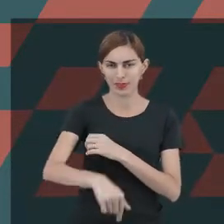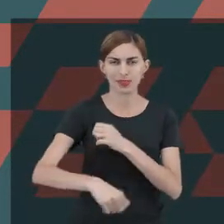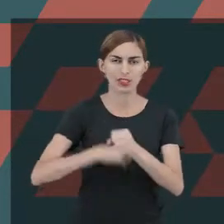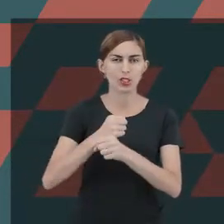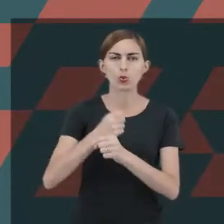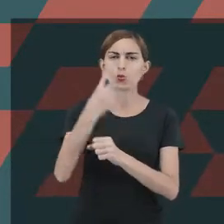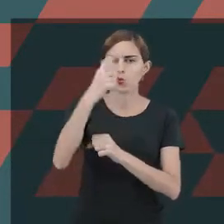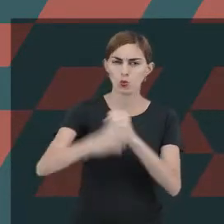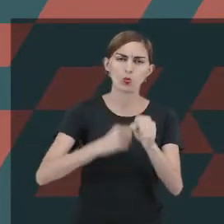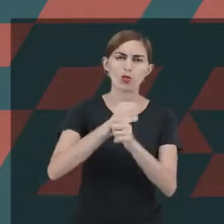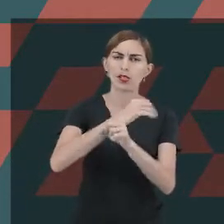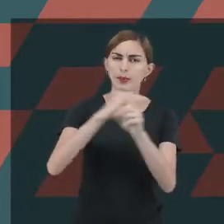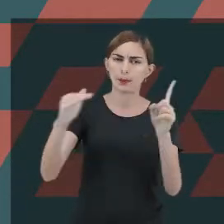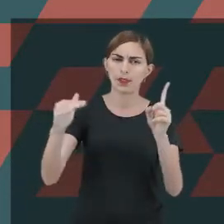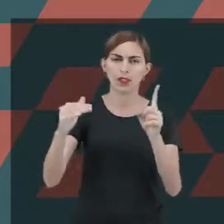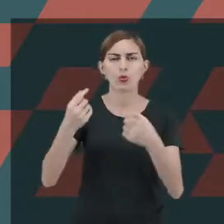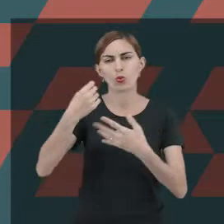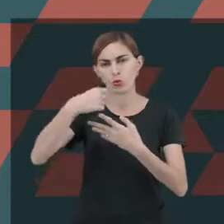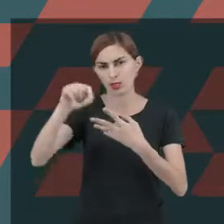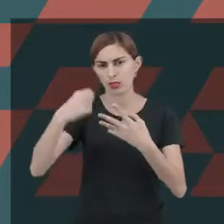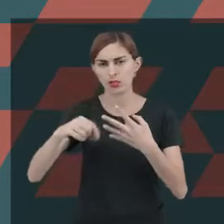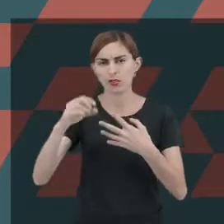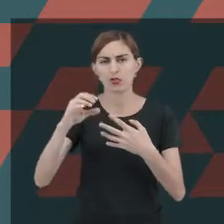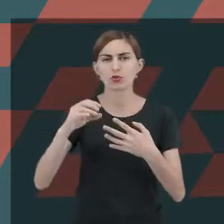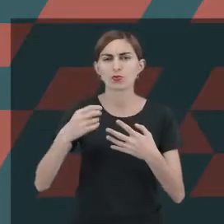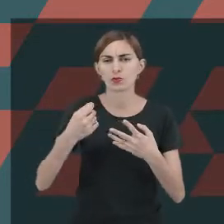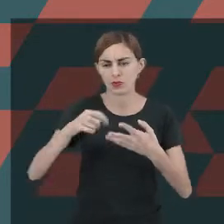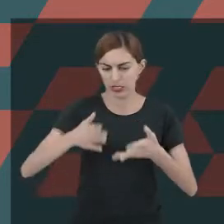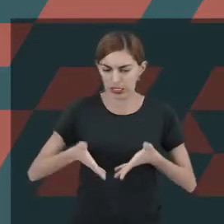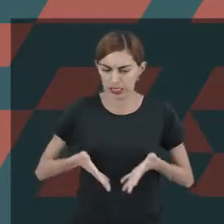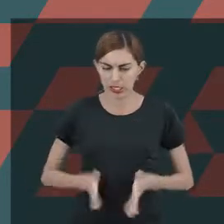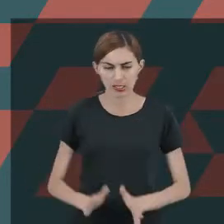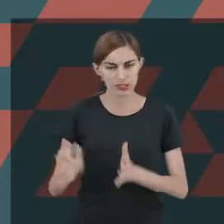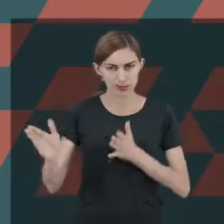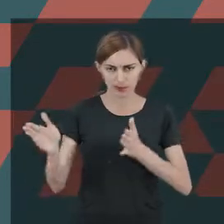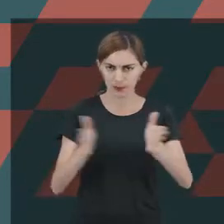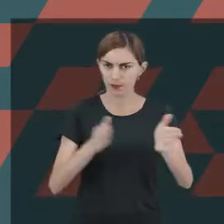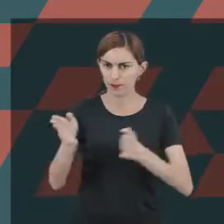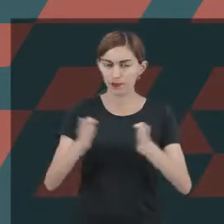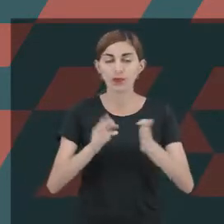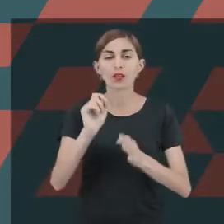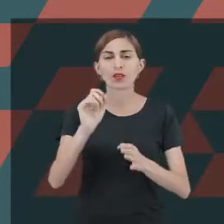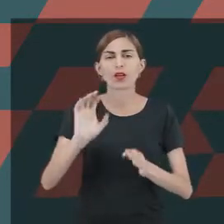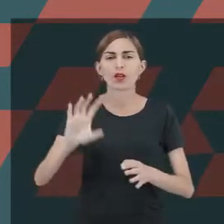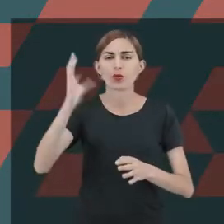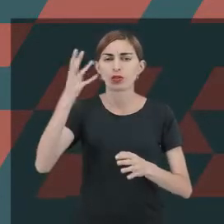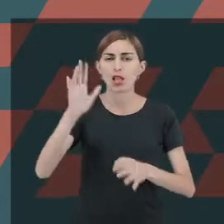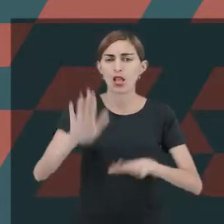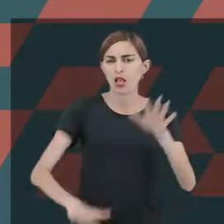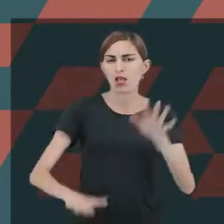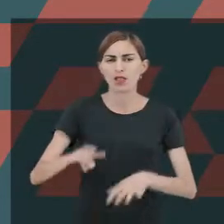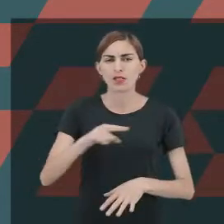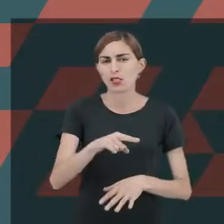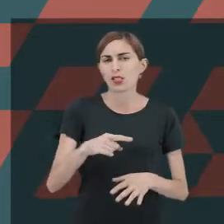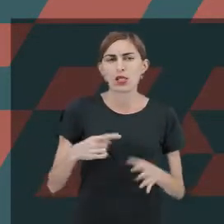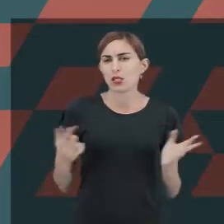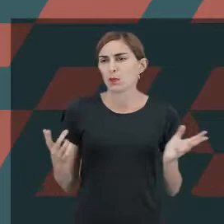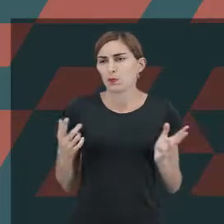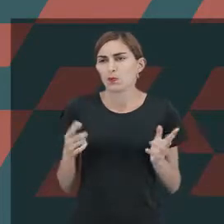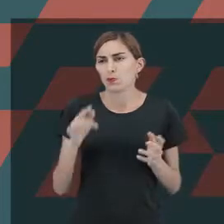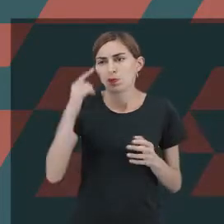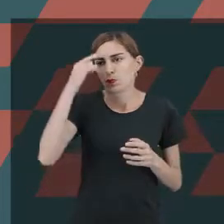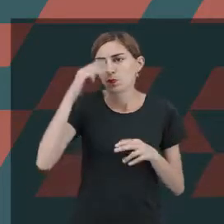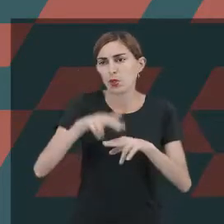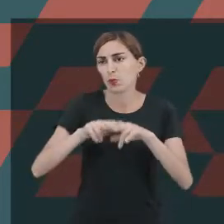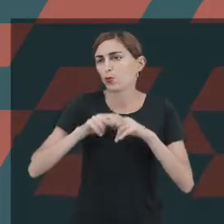ano e meio, sem casos confirmados nascidos no período, né? Porque o que é que acontece? Muitas vezes o paciente ficou perdido por